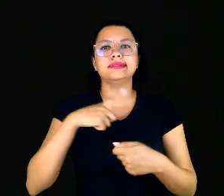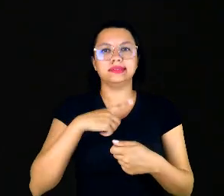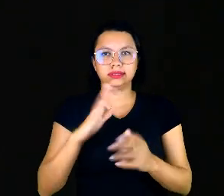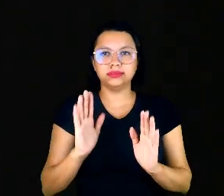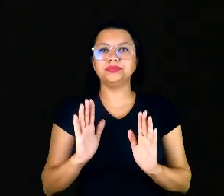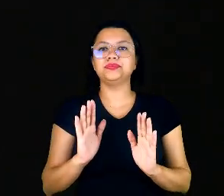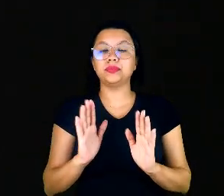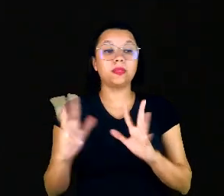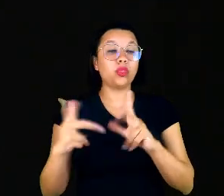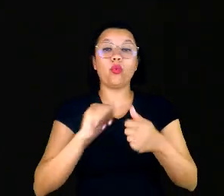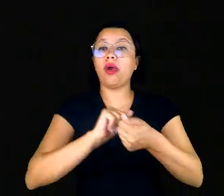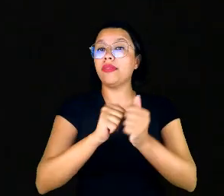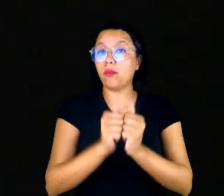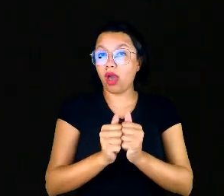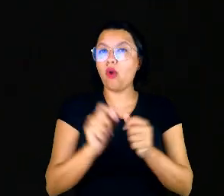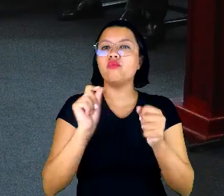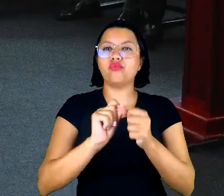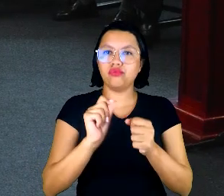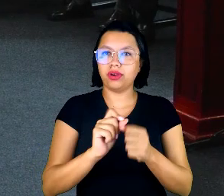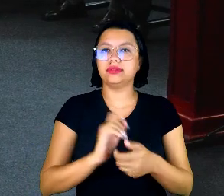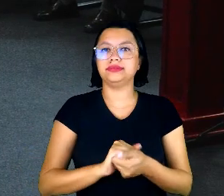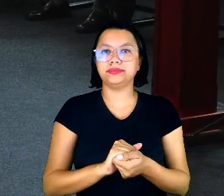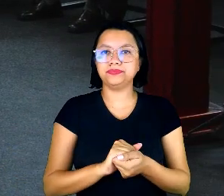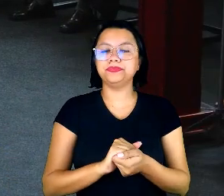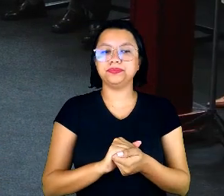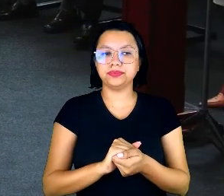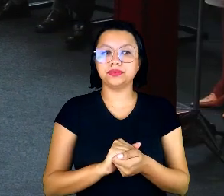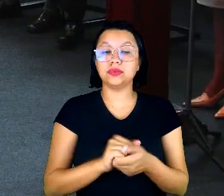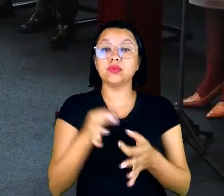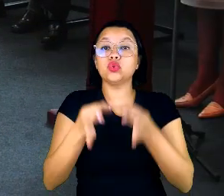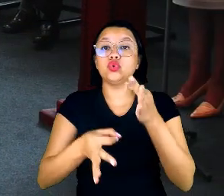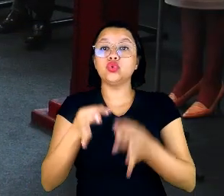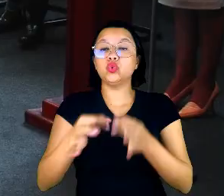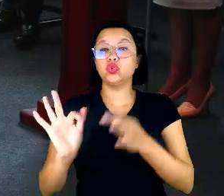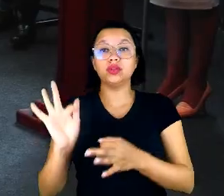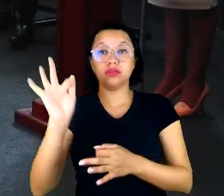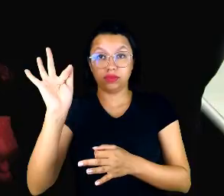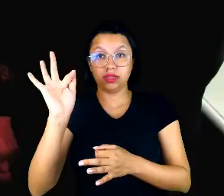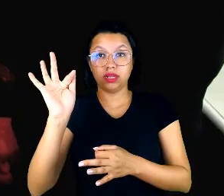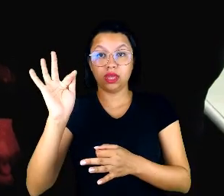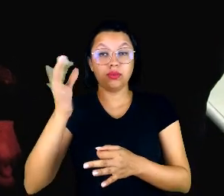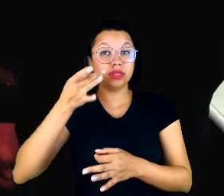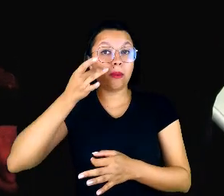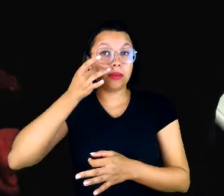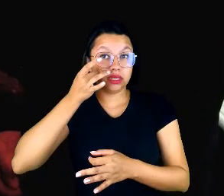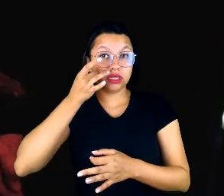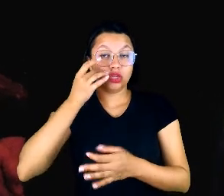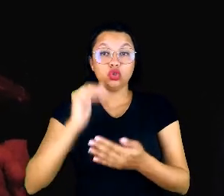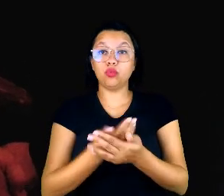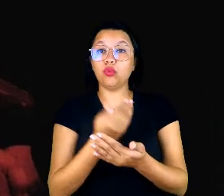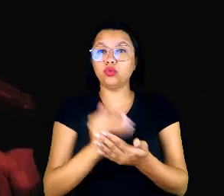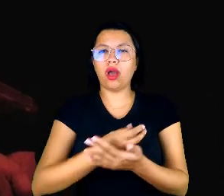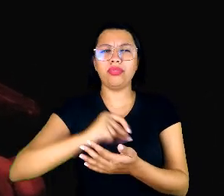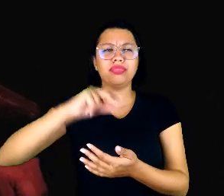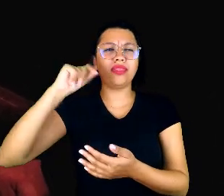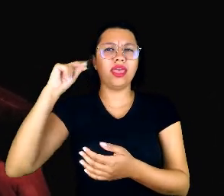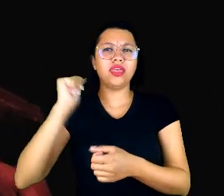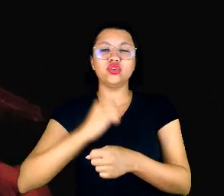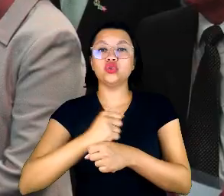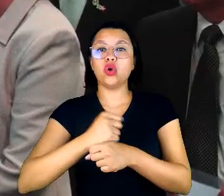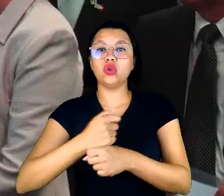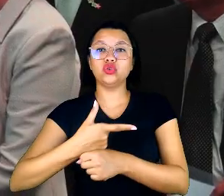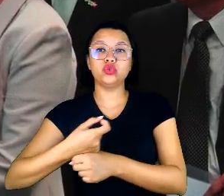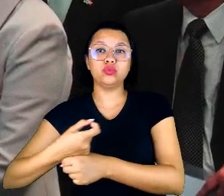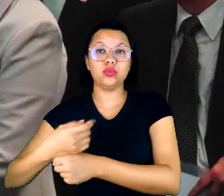as adequações foram feitas. A Justiça Federal está presente em Botucatu desde